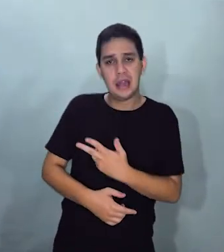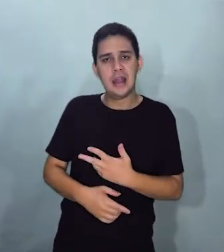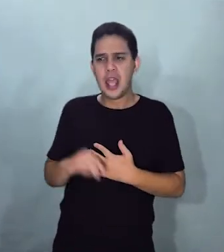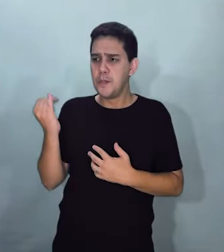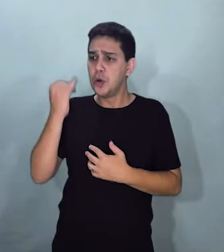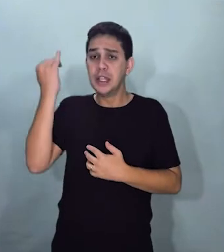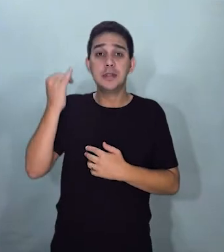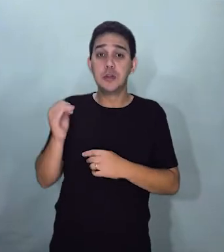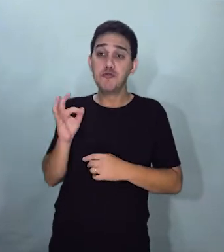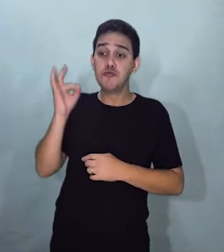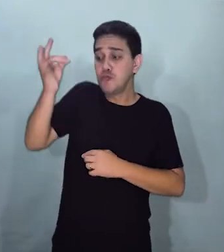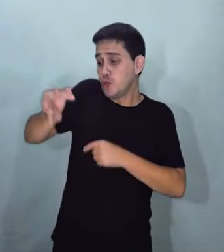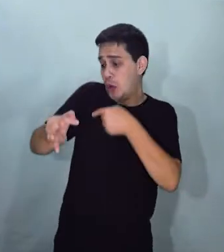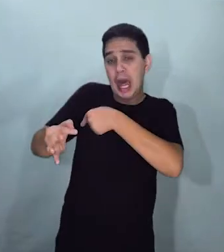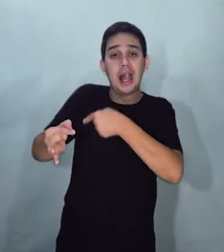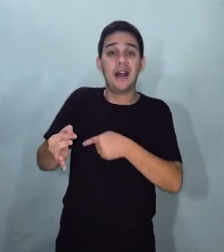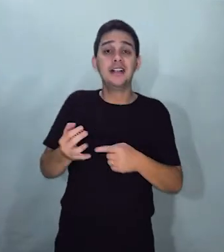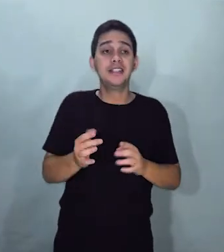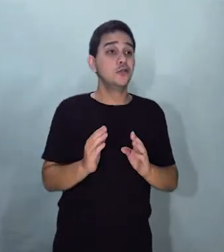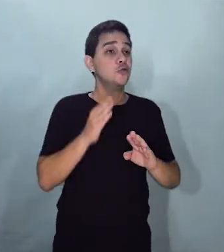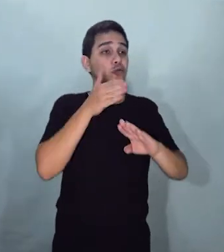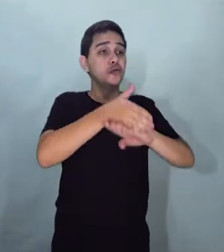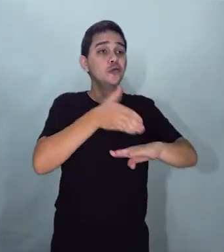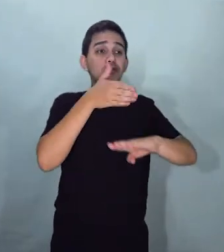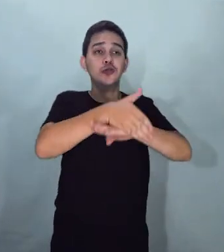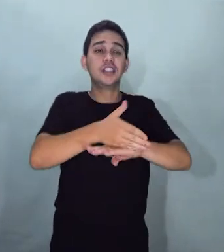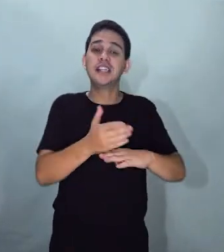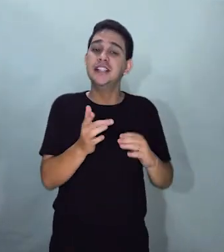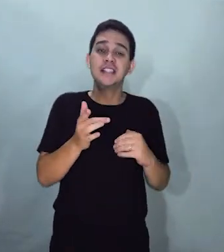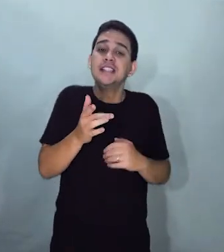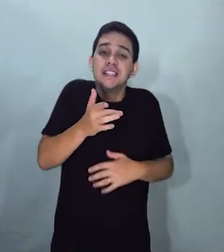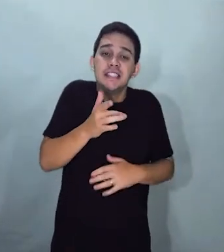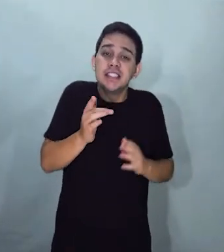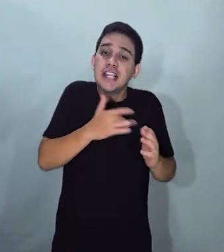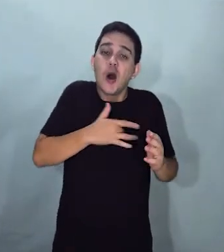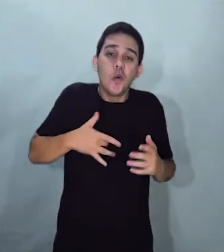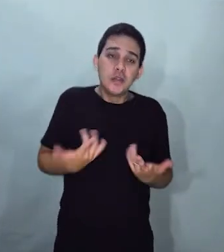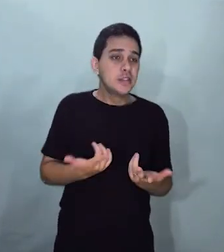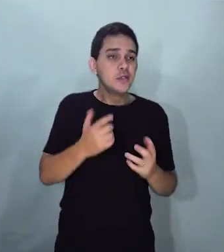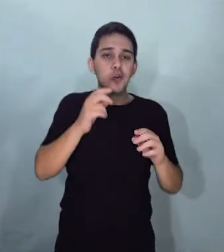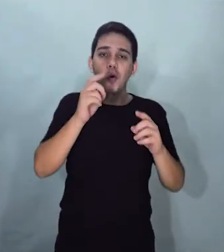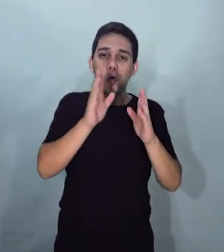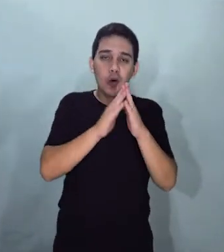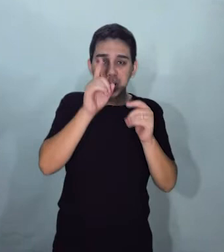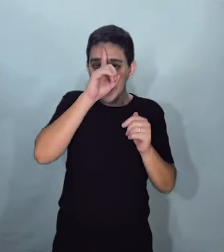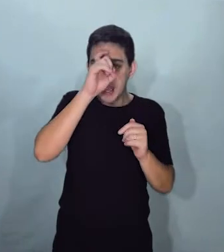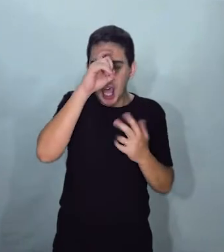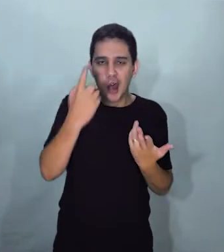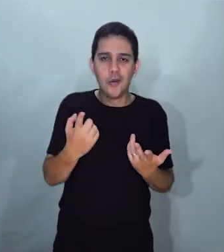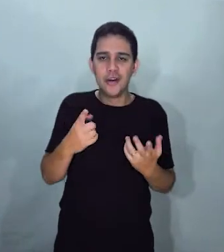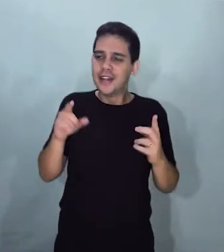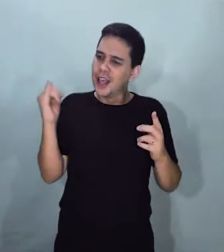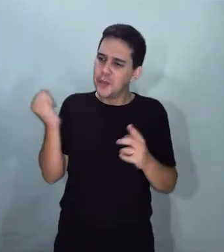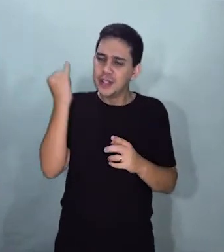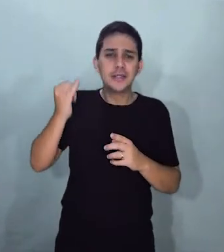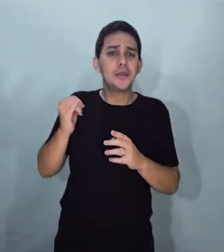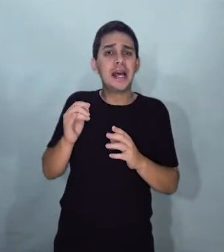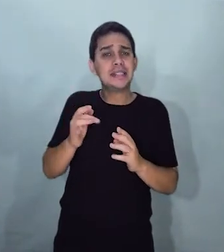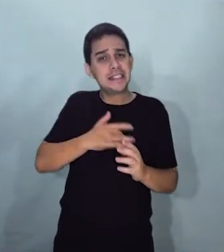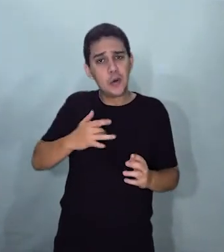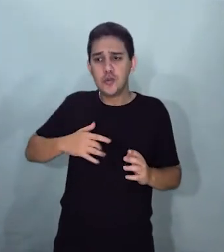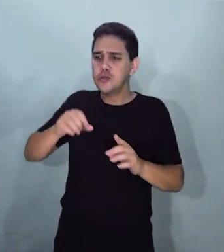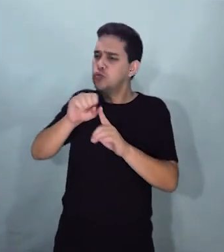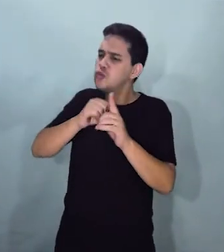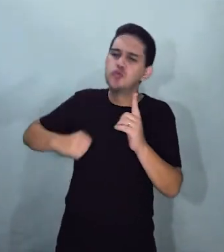de saúde, é importante para a saúde individual também da criança, e é importante para a saúde coletiva da sociedade.